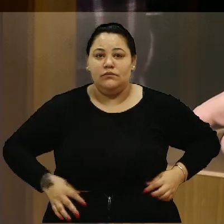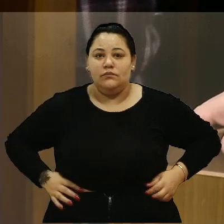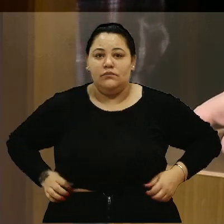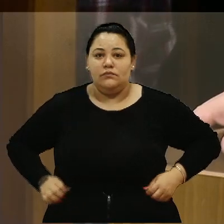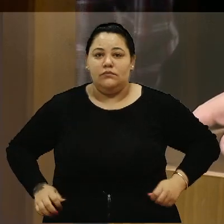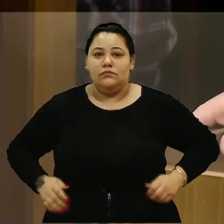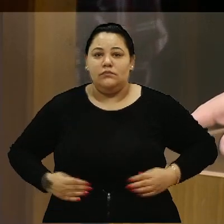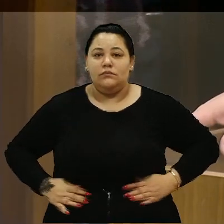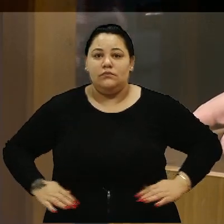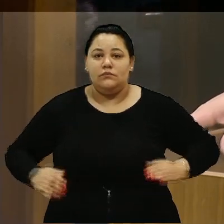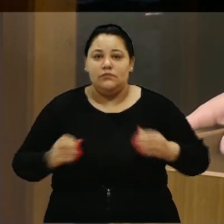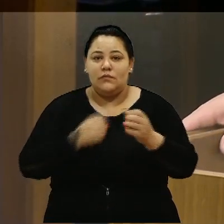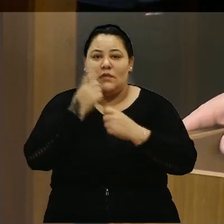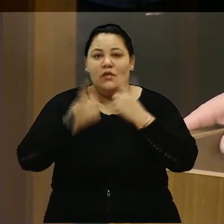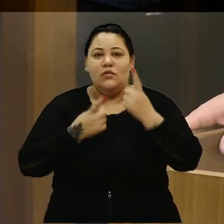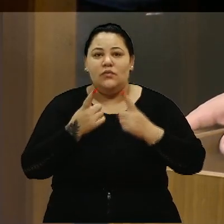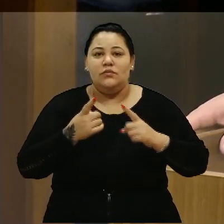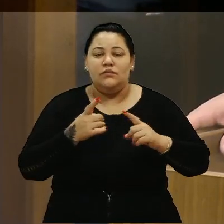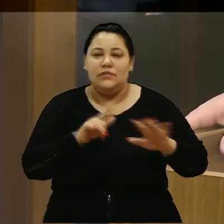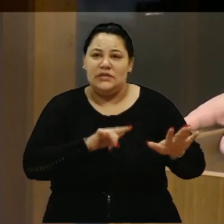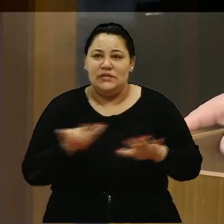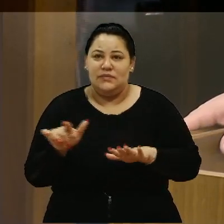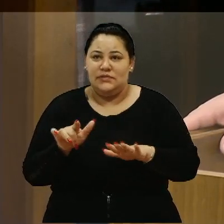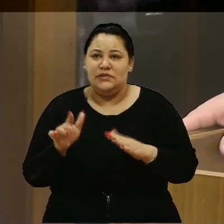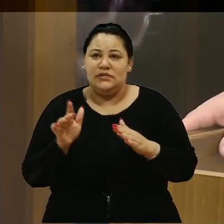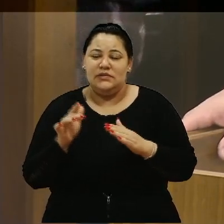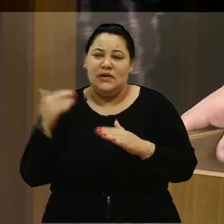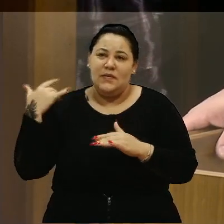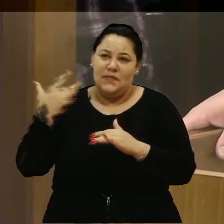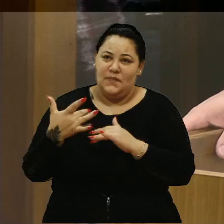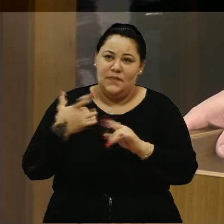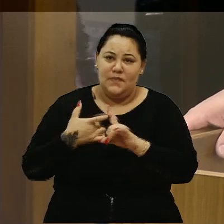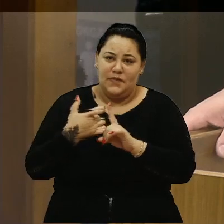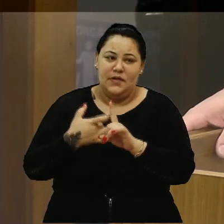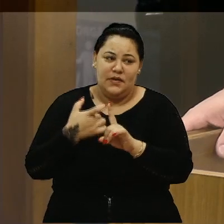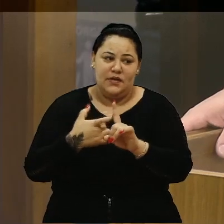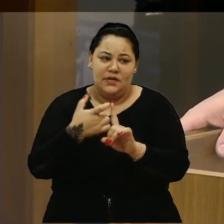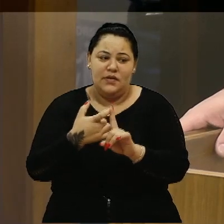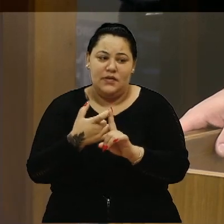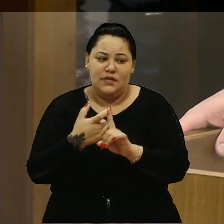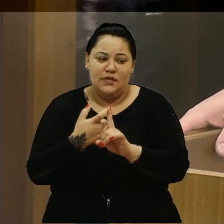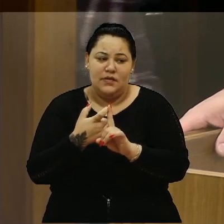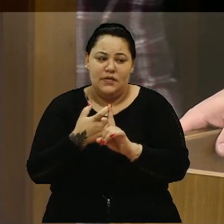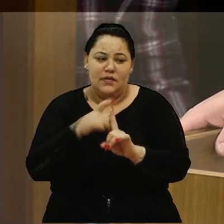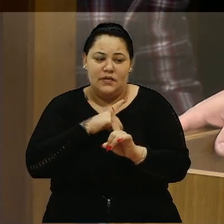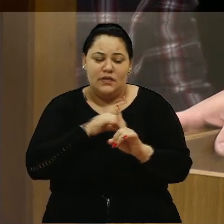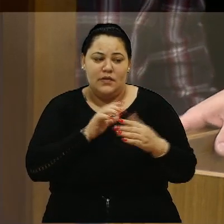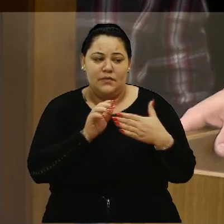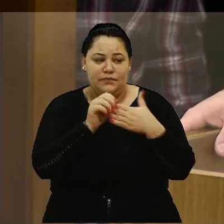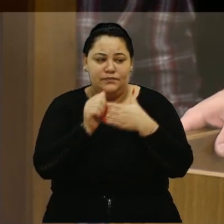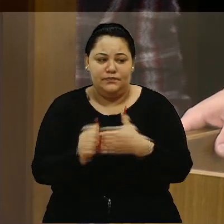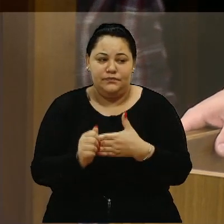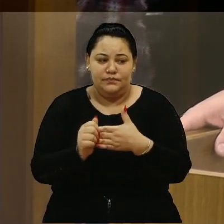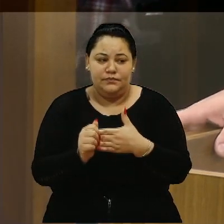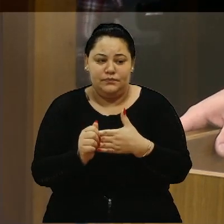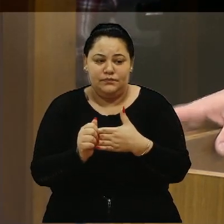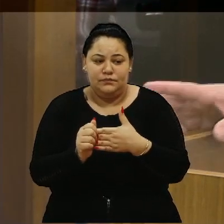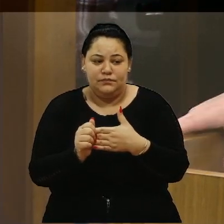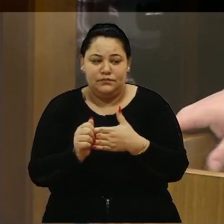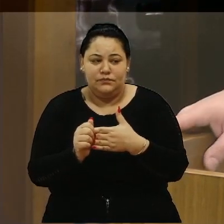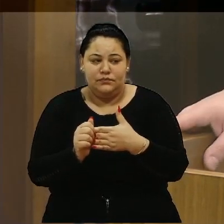de algumas semanas, até meses para cá, tenho acompanhado atentamente essa questão do